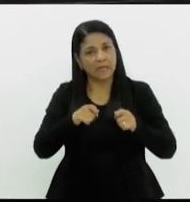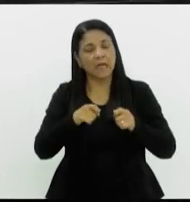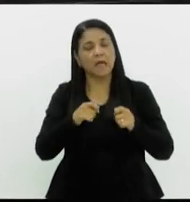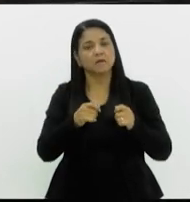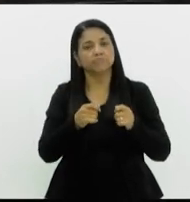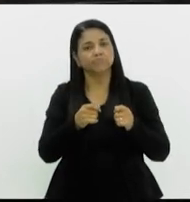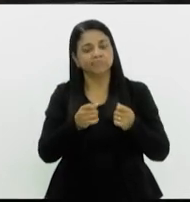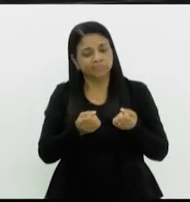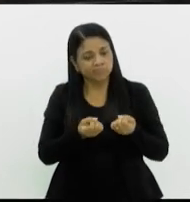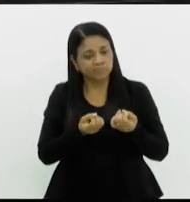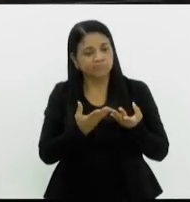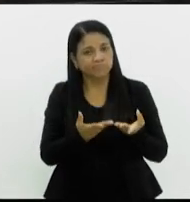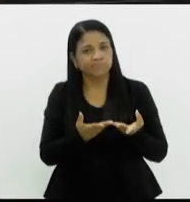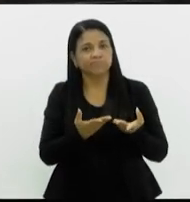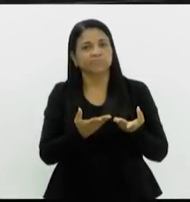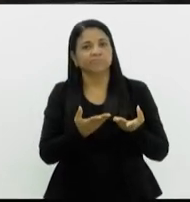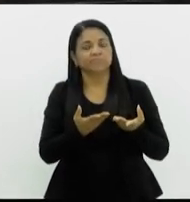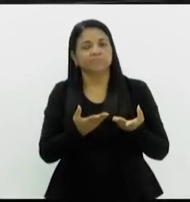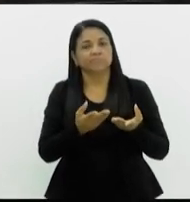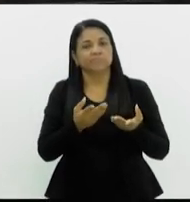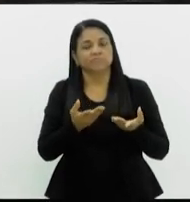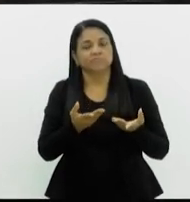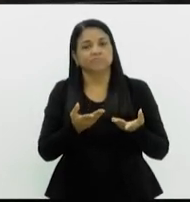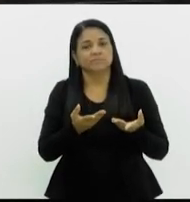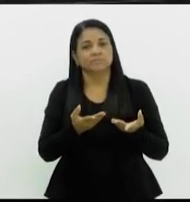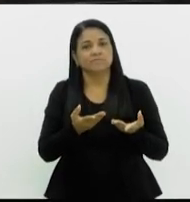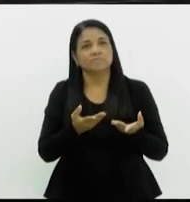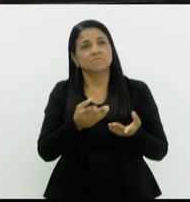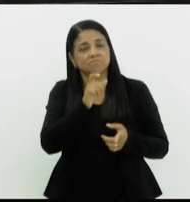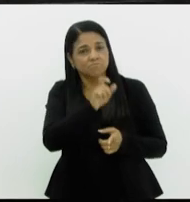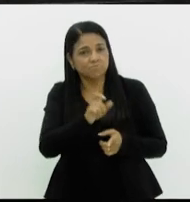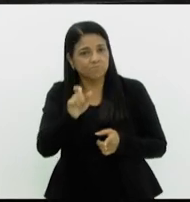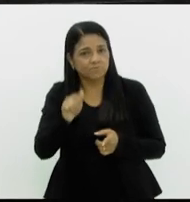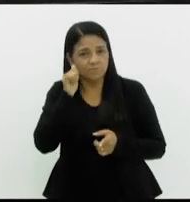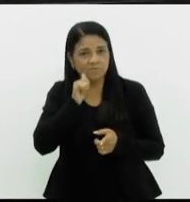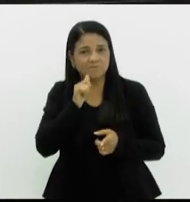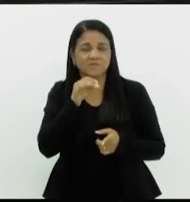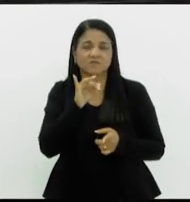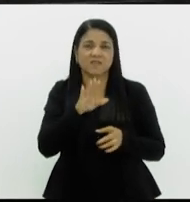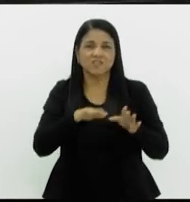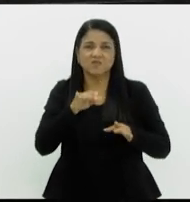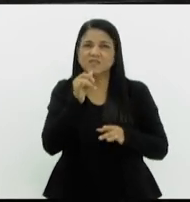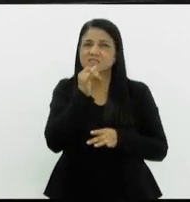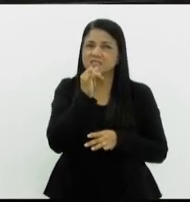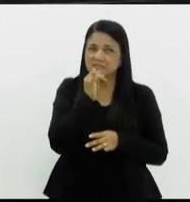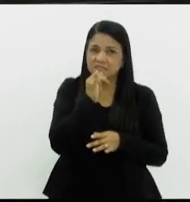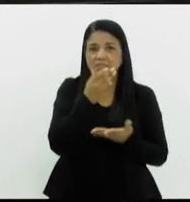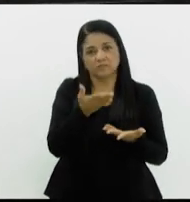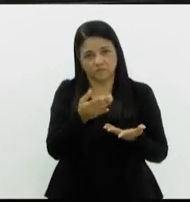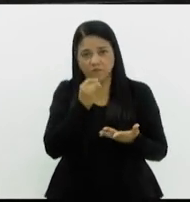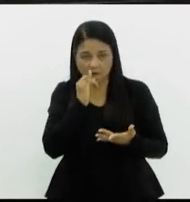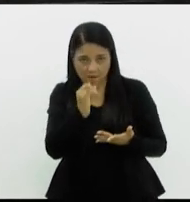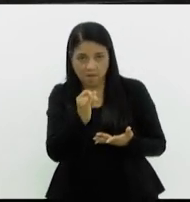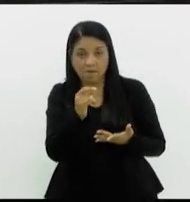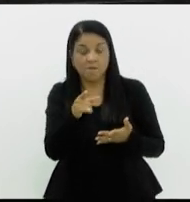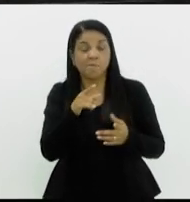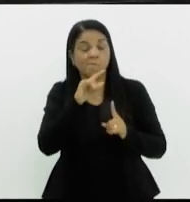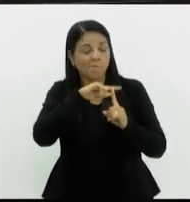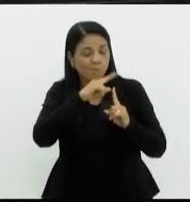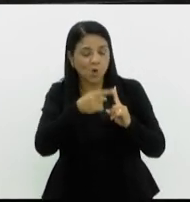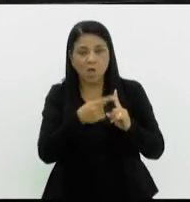para essas mulheres, que são, infelizmente, e muitas vezes, mulheres, mães